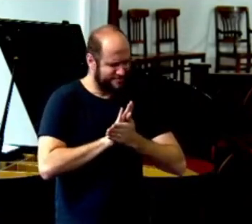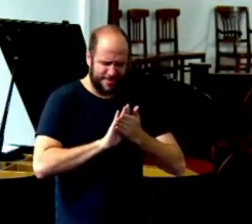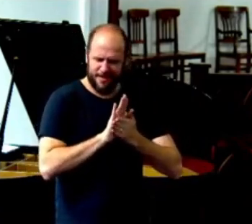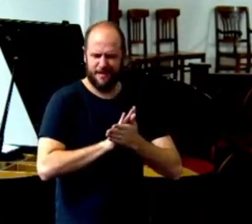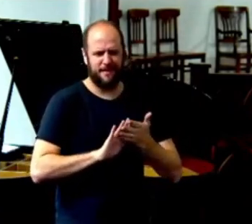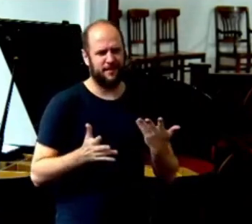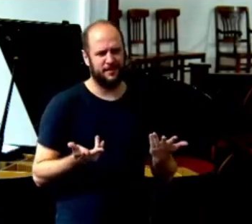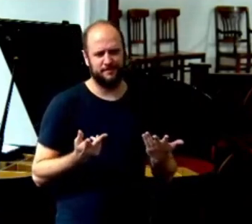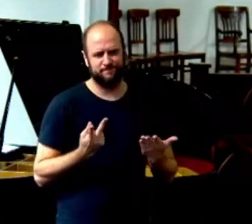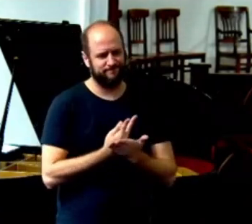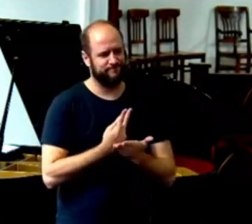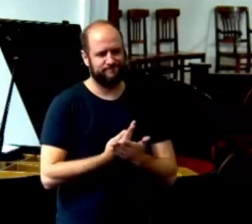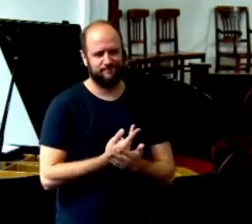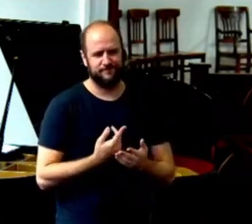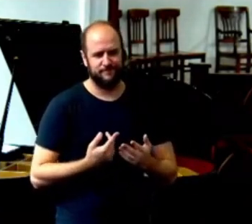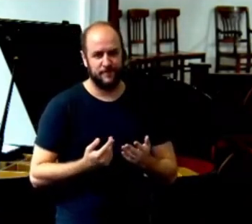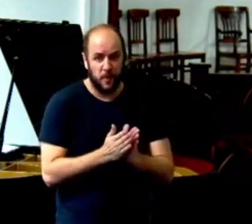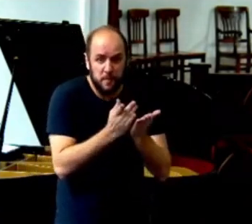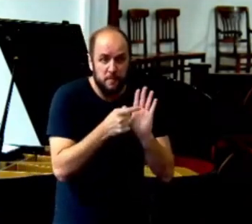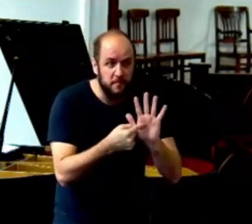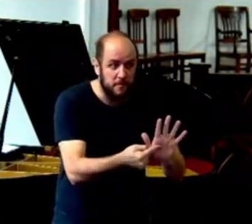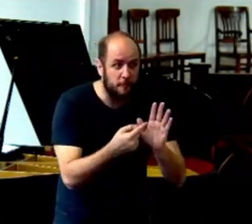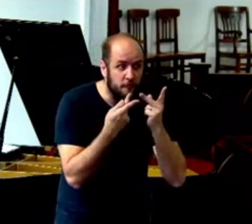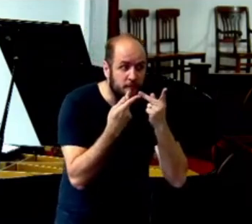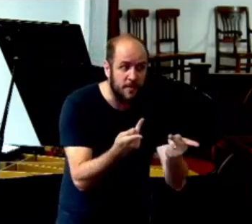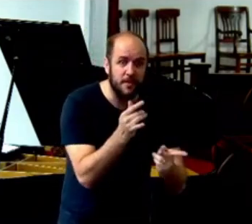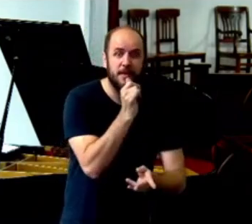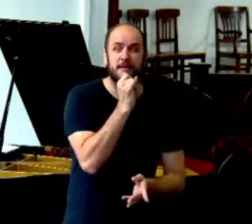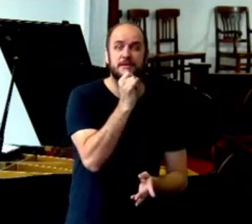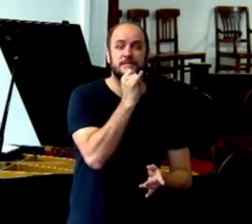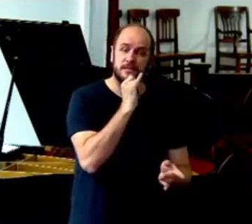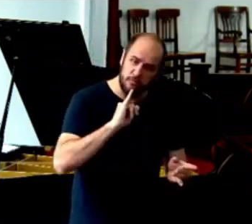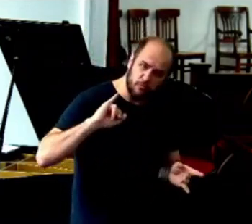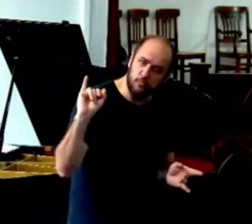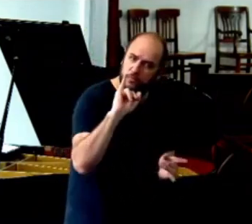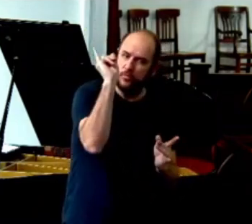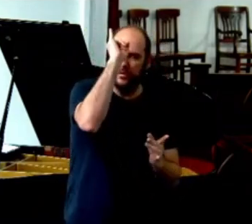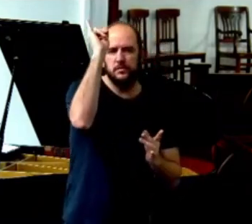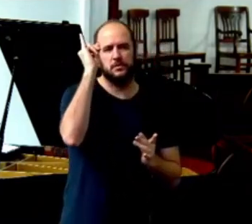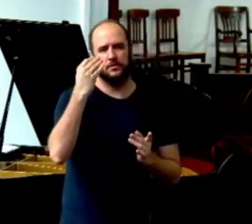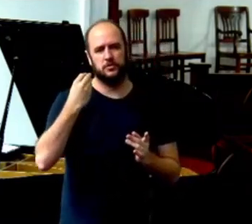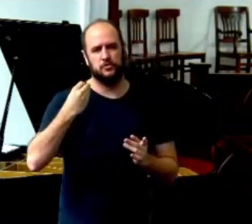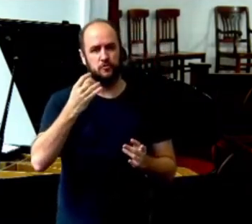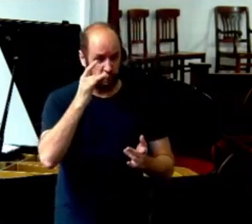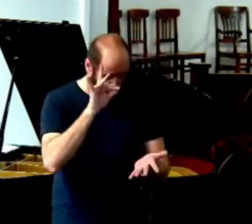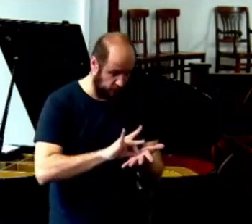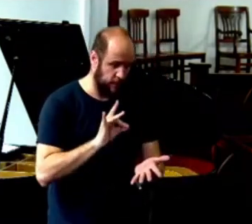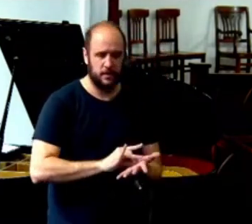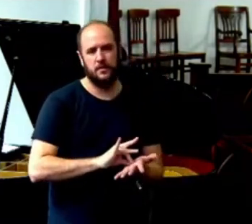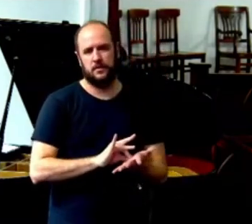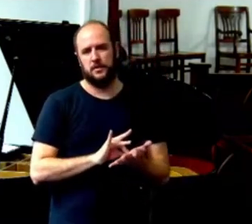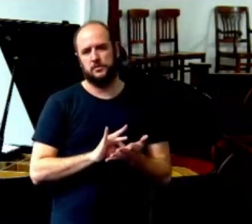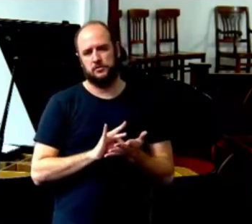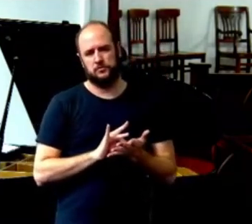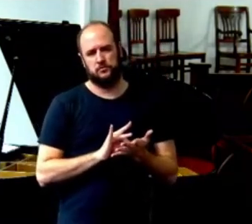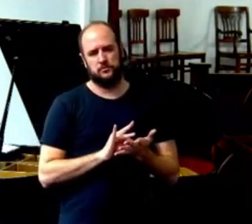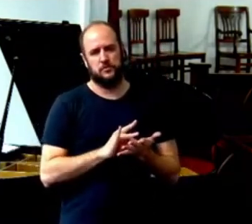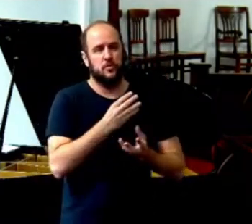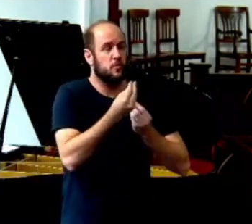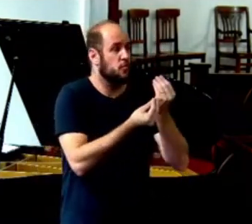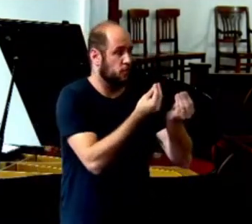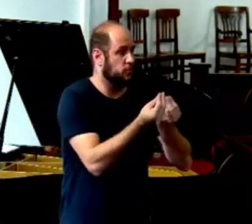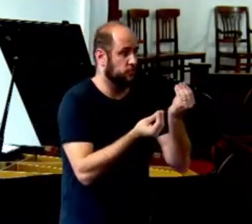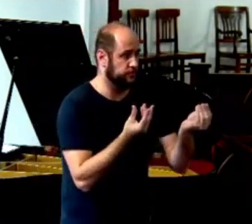próprios defeitos. A Bíblia nos ajuda e nos dá um exemplo ao vivo e a cores